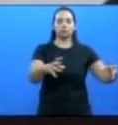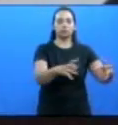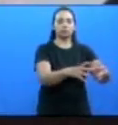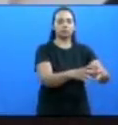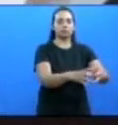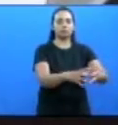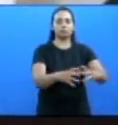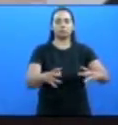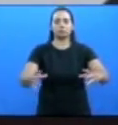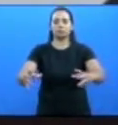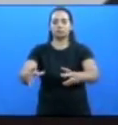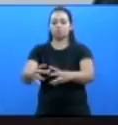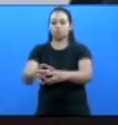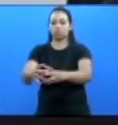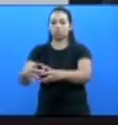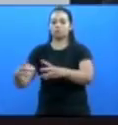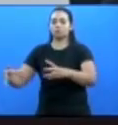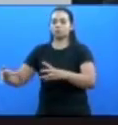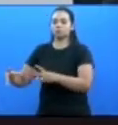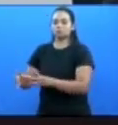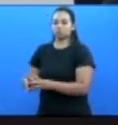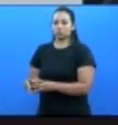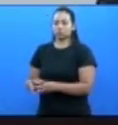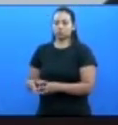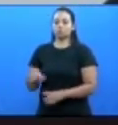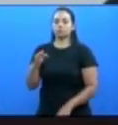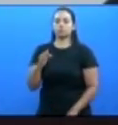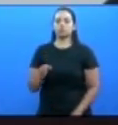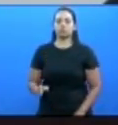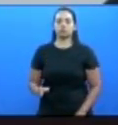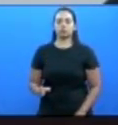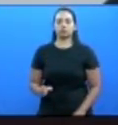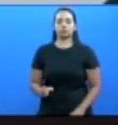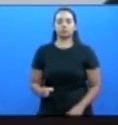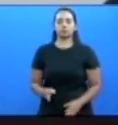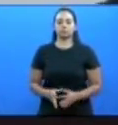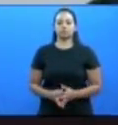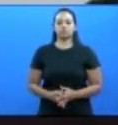isto? Sim. Então, não há pedido de verificação de votação? Tá.